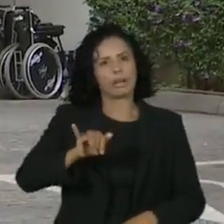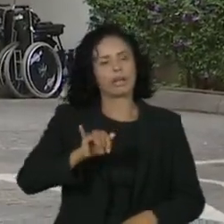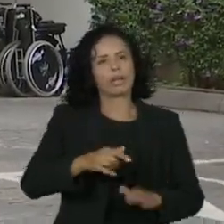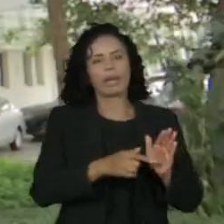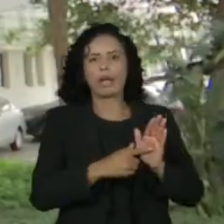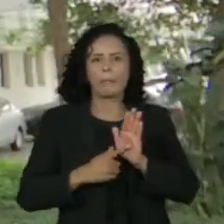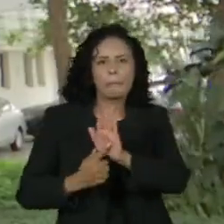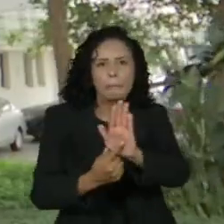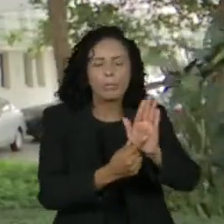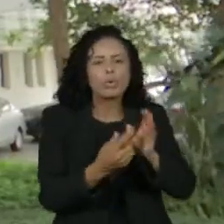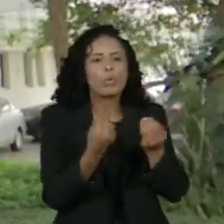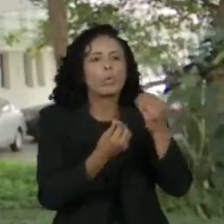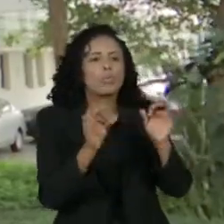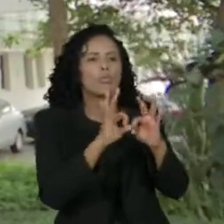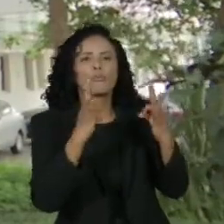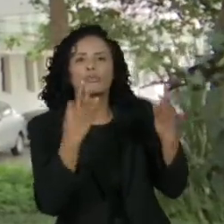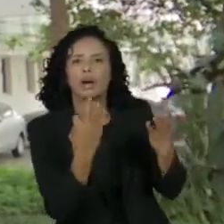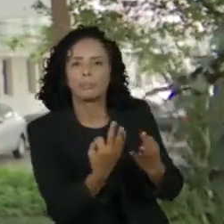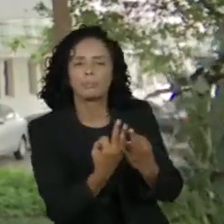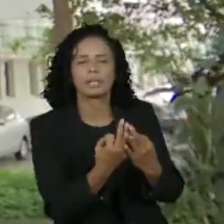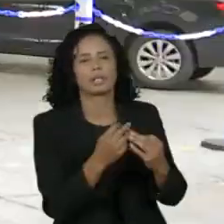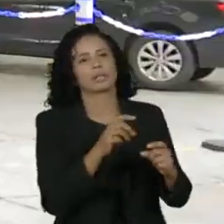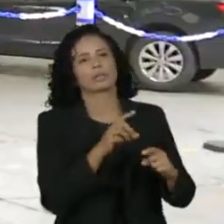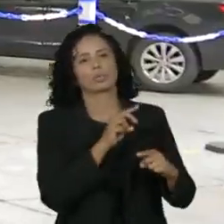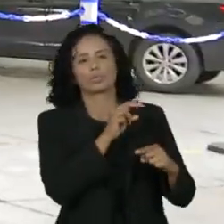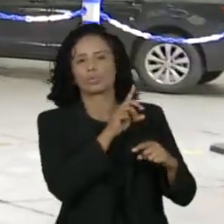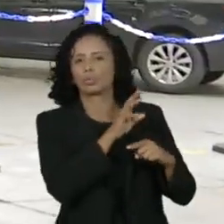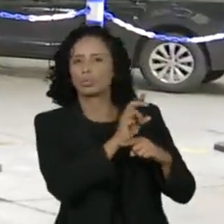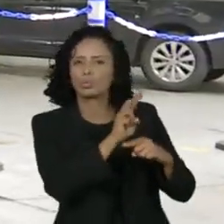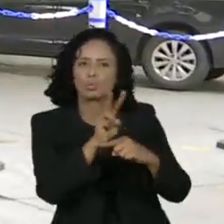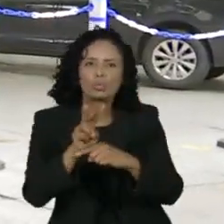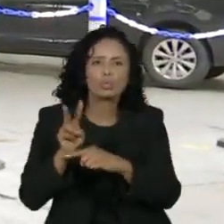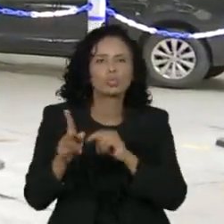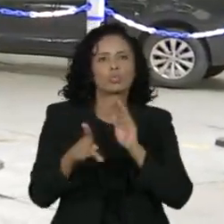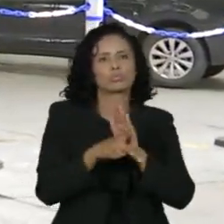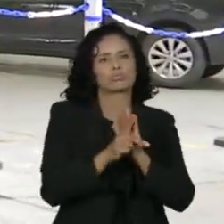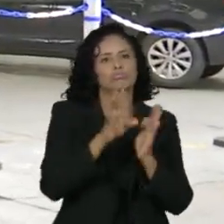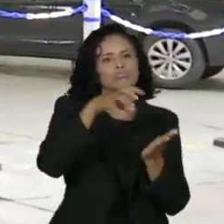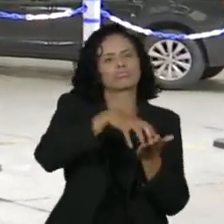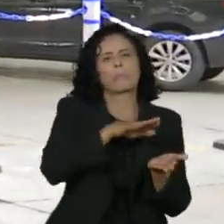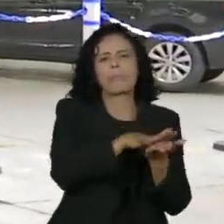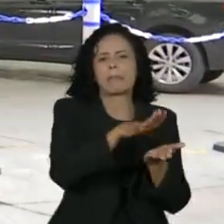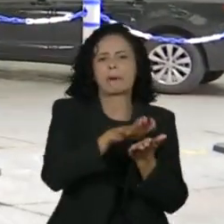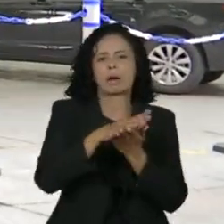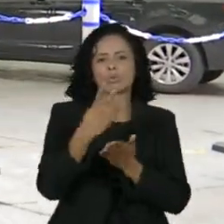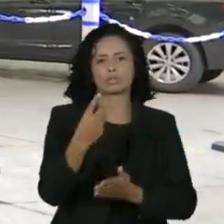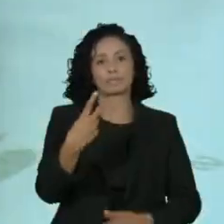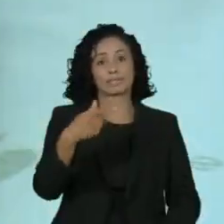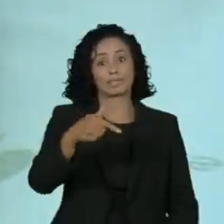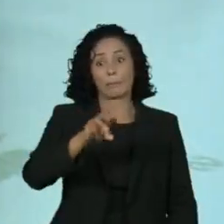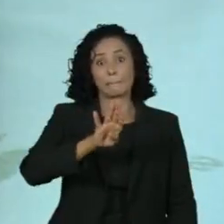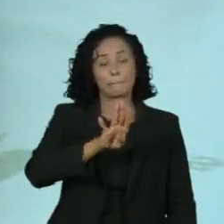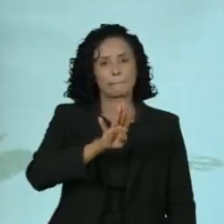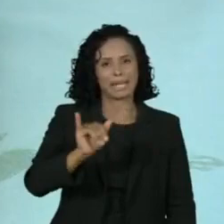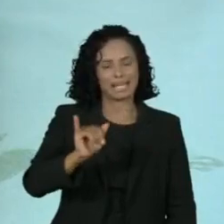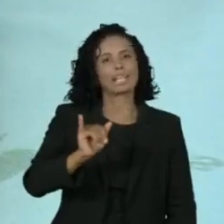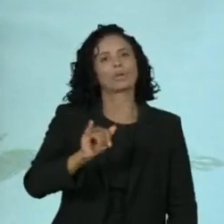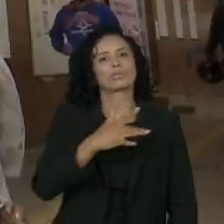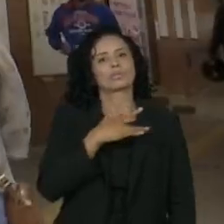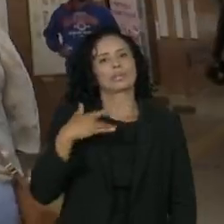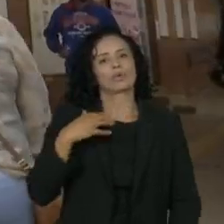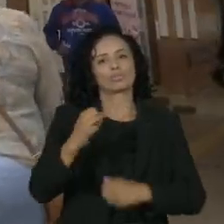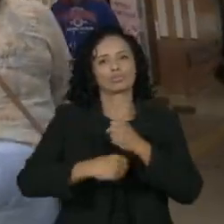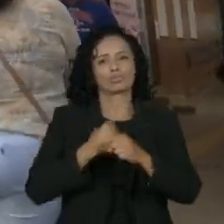as famílias ou instituições que cuidam de famílias gastaram 427 bilhões de reais com a saúde em